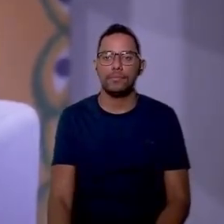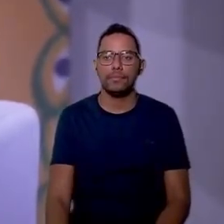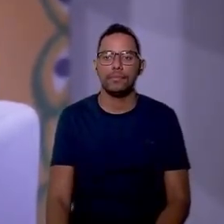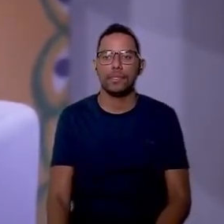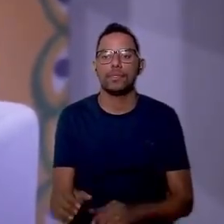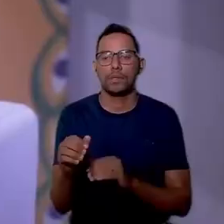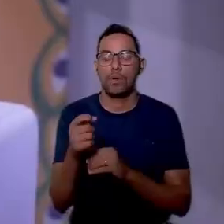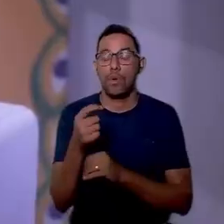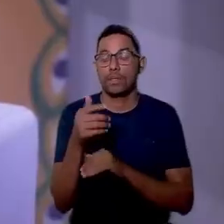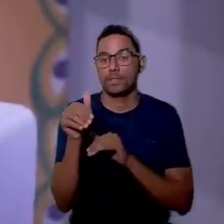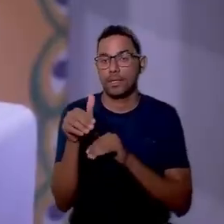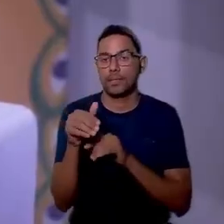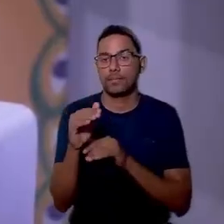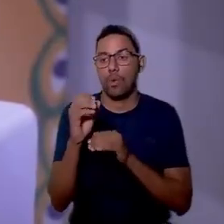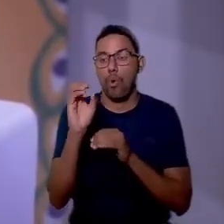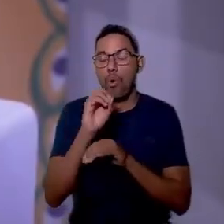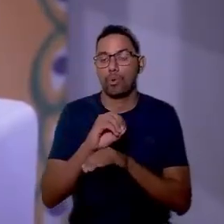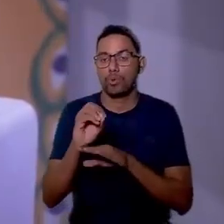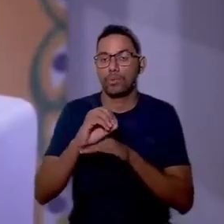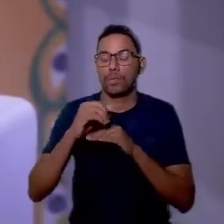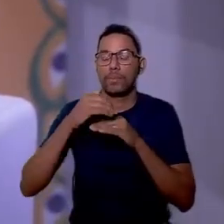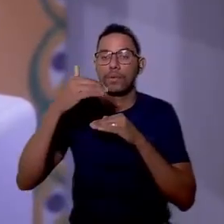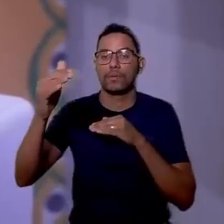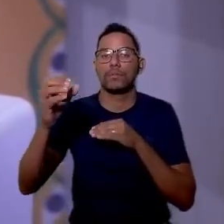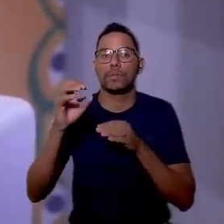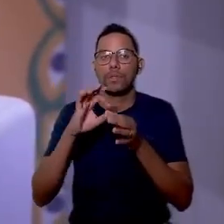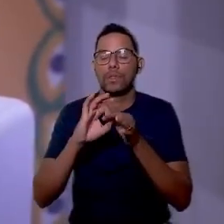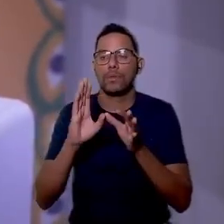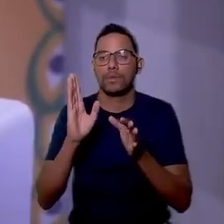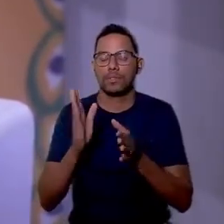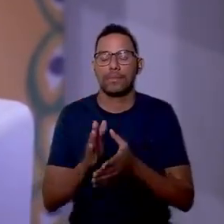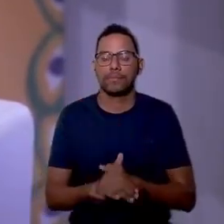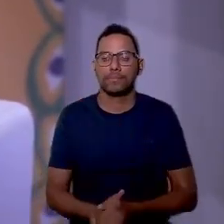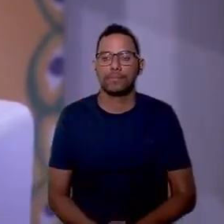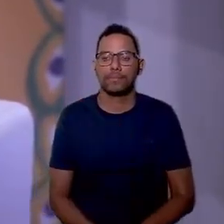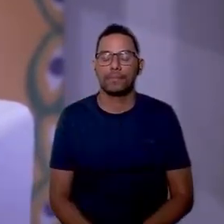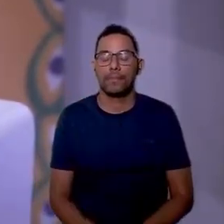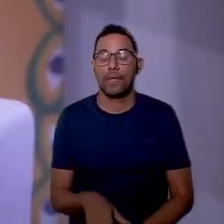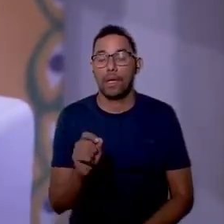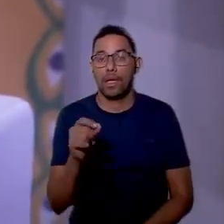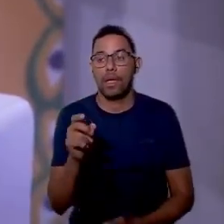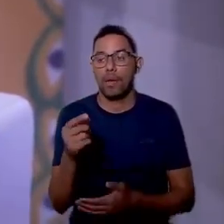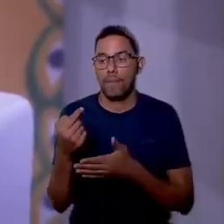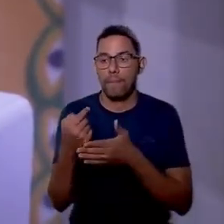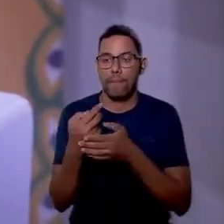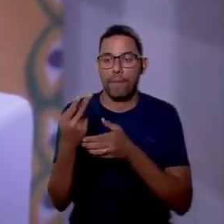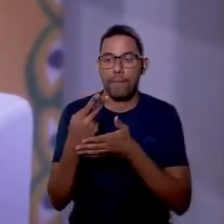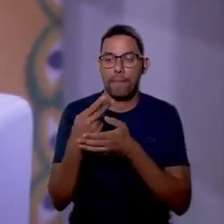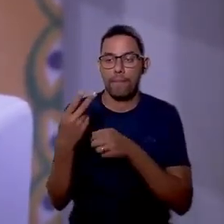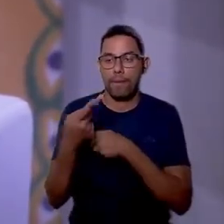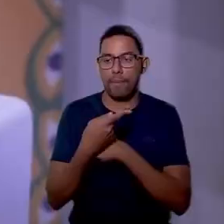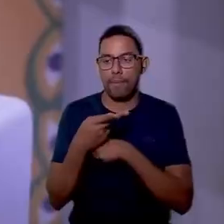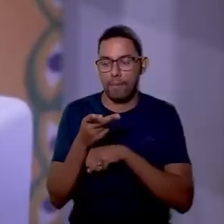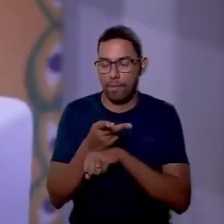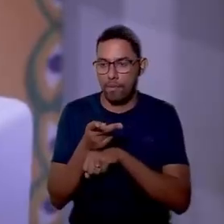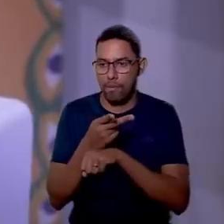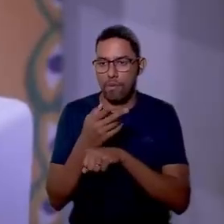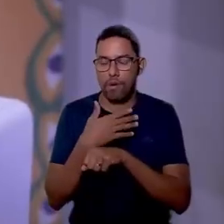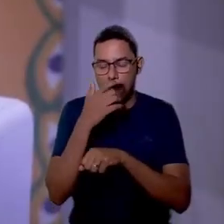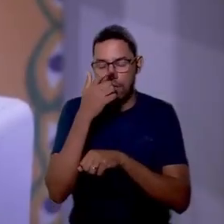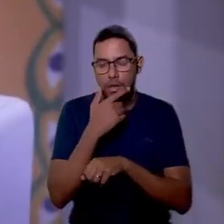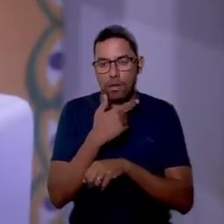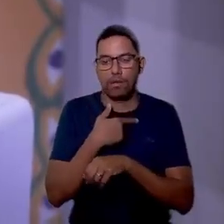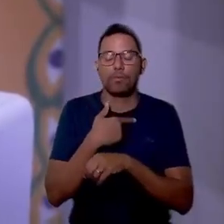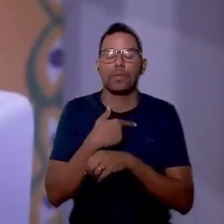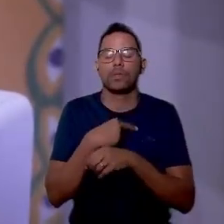estamos em setembro? Não, quase. Então, a partir de outubro, já vai estar disponível. Quem quiser pode me procurar lá no LinkedIn, que eu vou estar divulgando assim que tudo